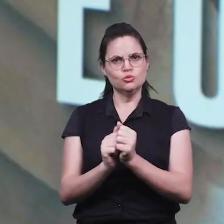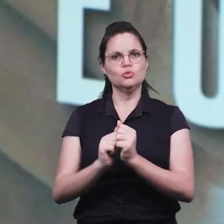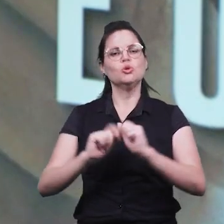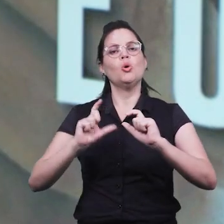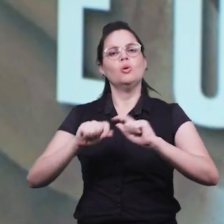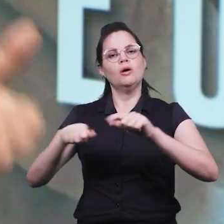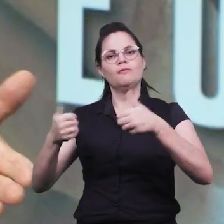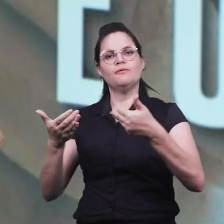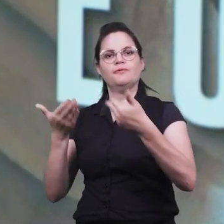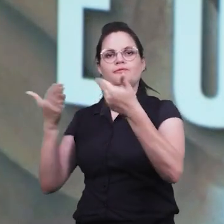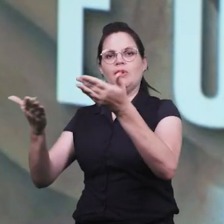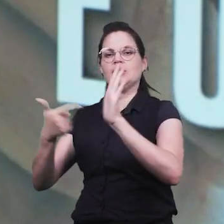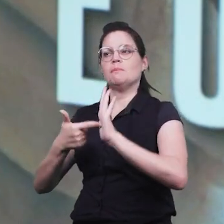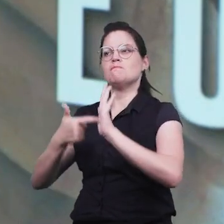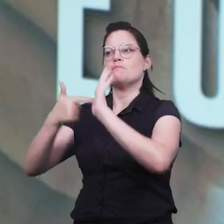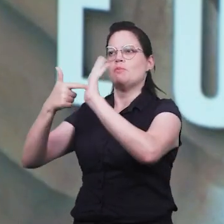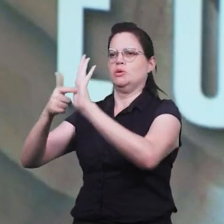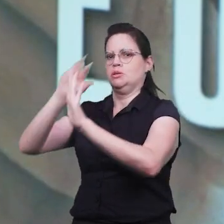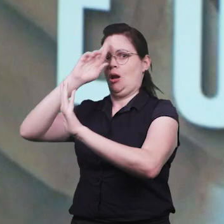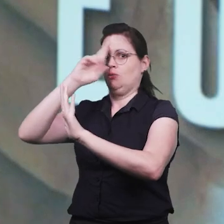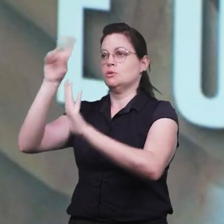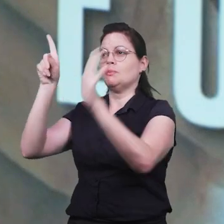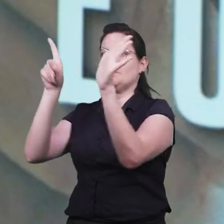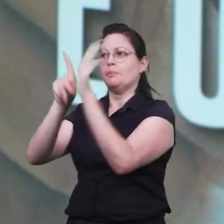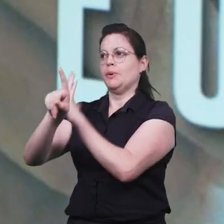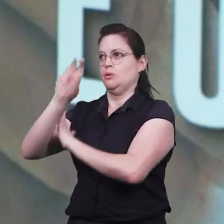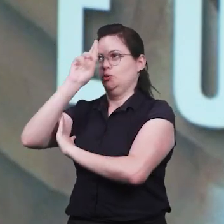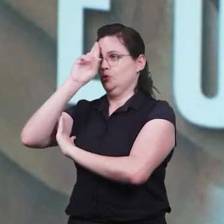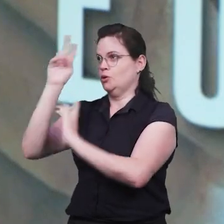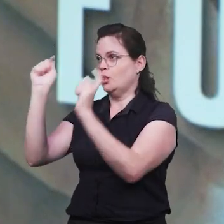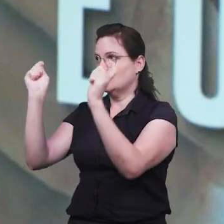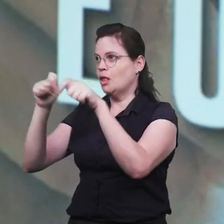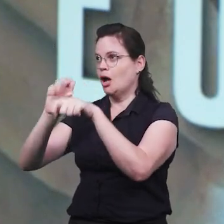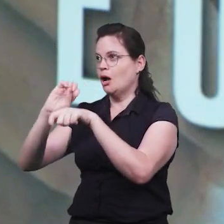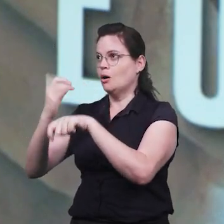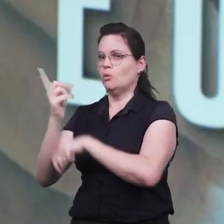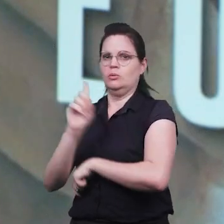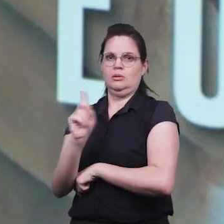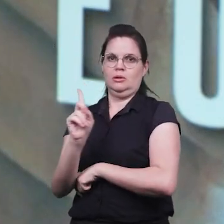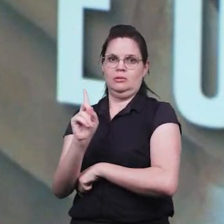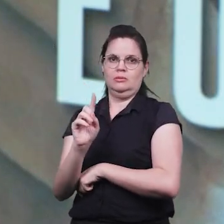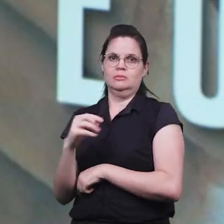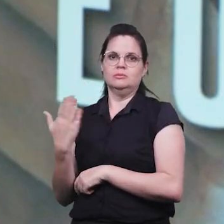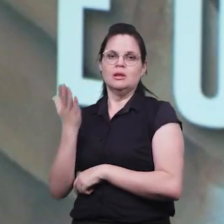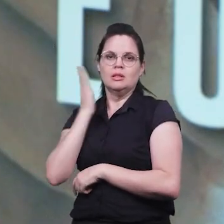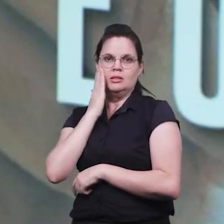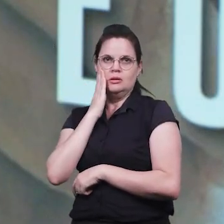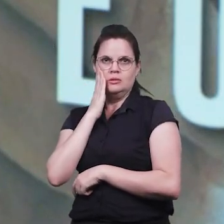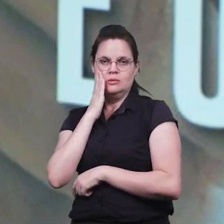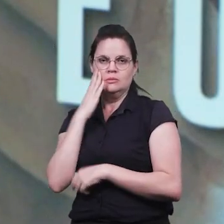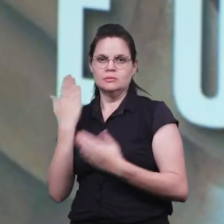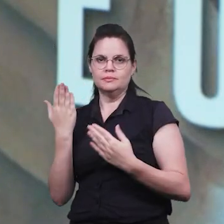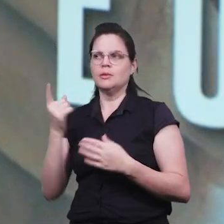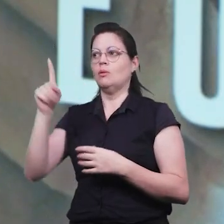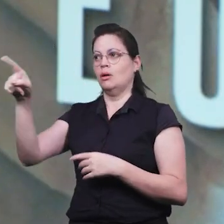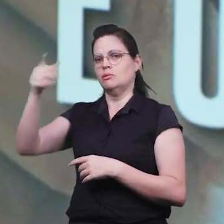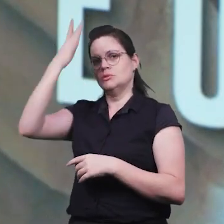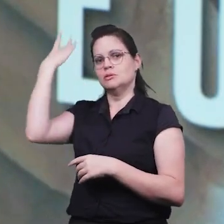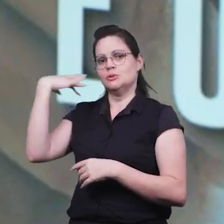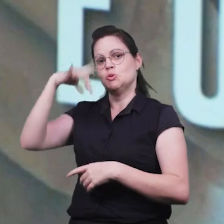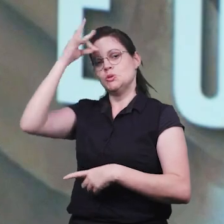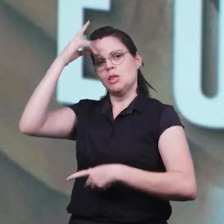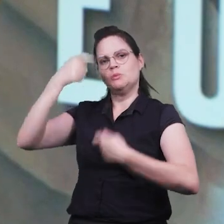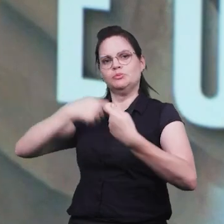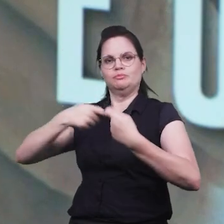à vontade do Senhor. Então, vamos dizer, tem um líder administrativo no sentido